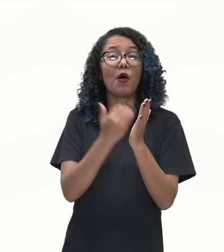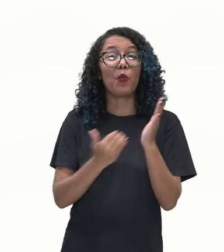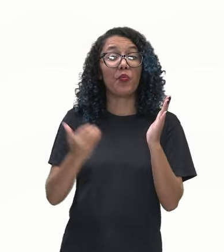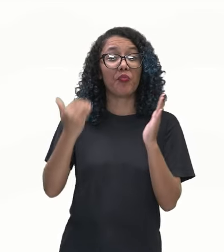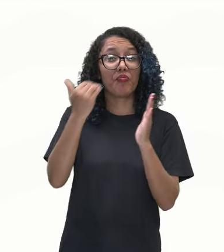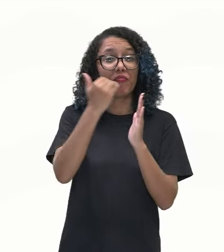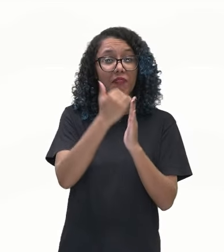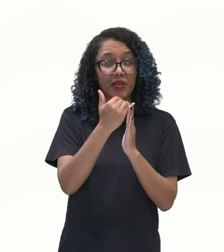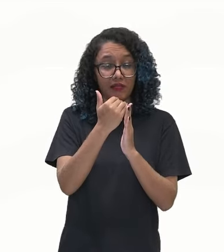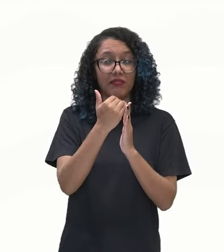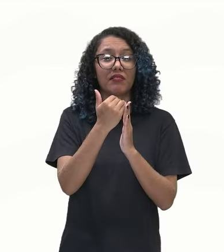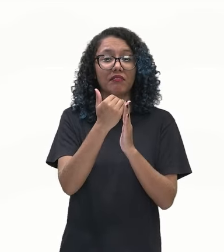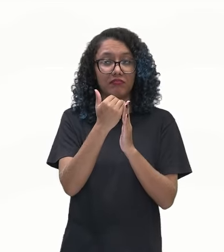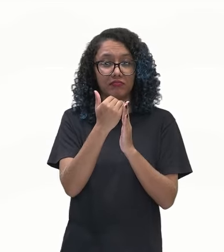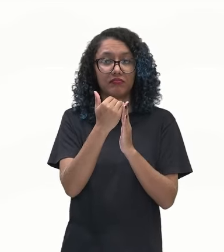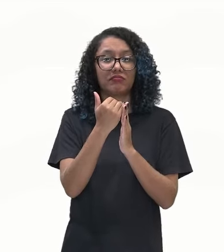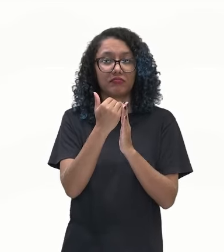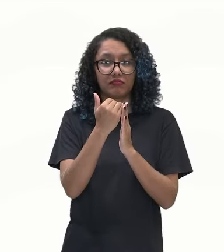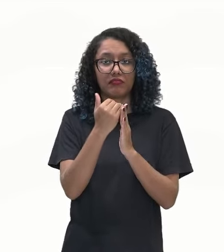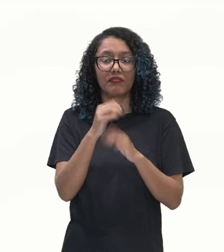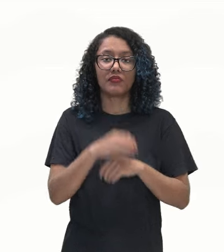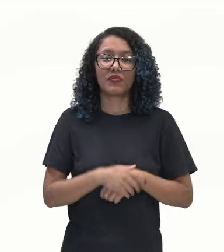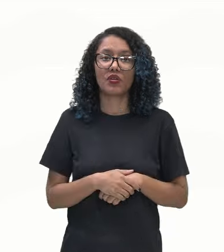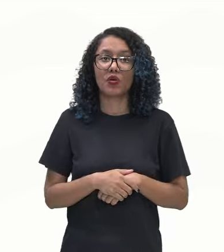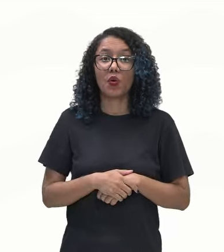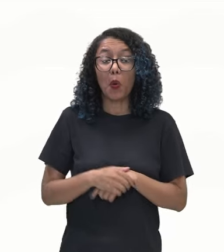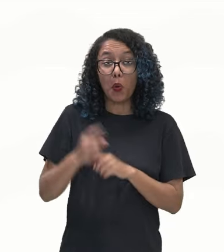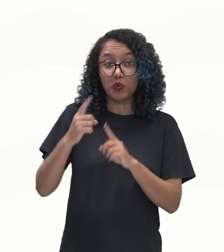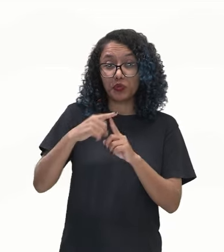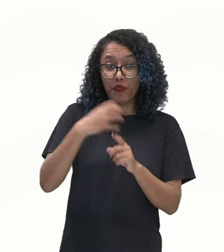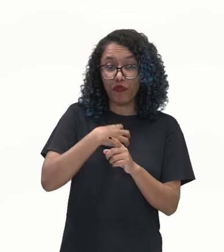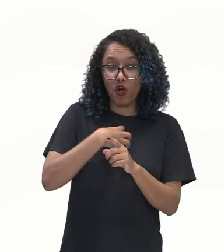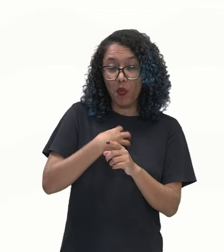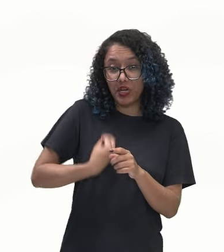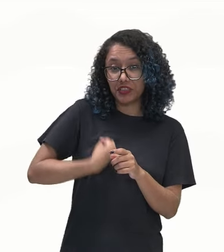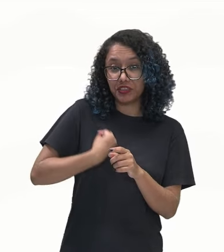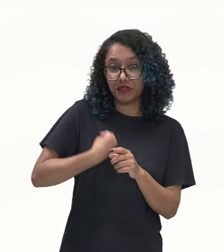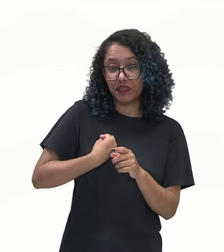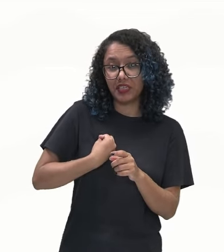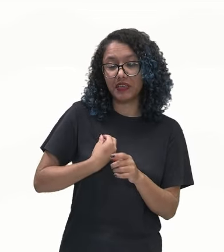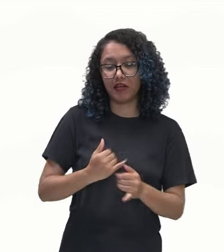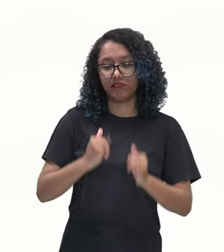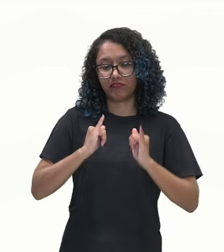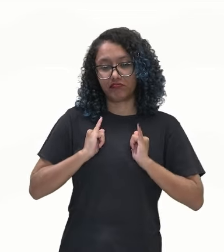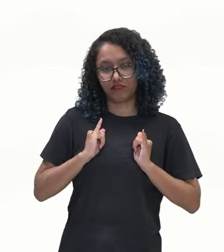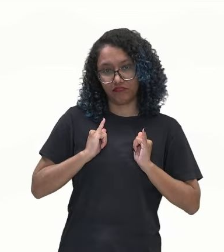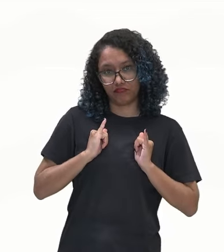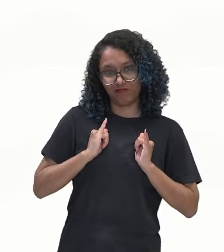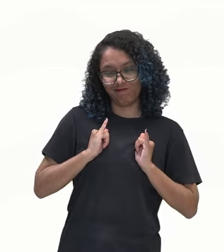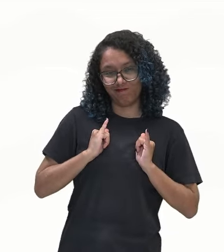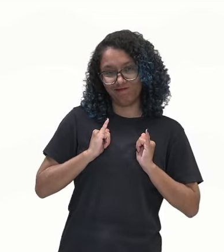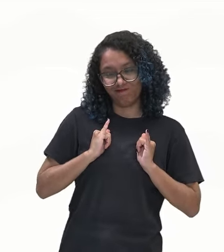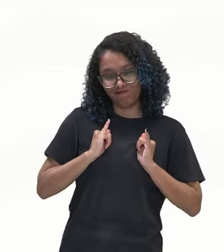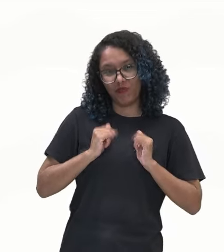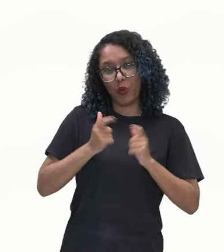aumento do estilo de vida, lifestyles of sedentary. Então, o aumento, né, do estilo de